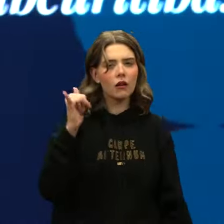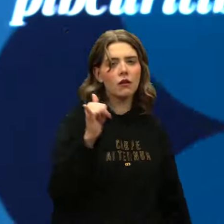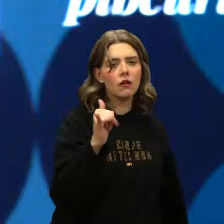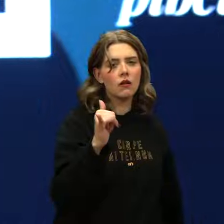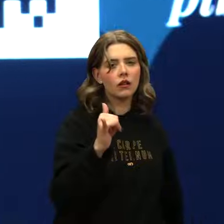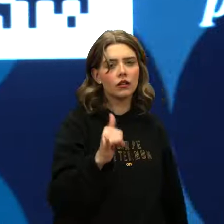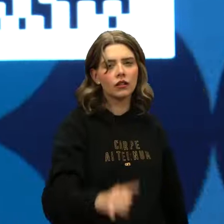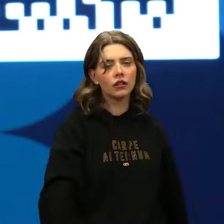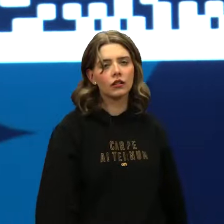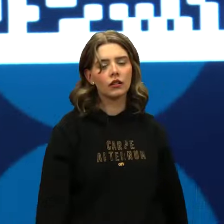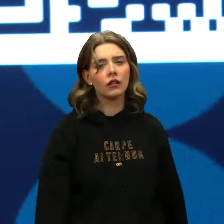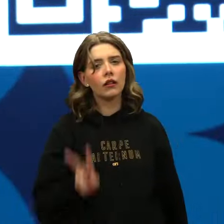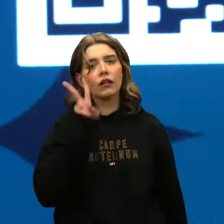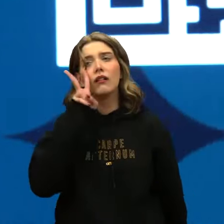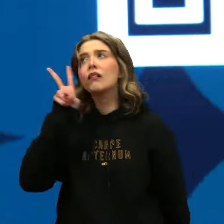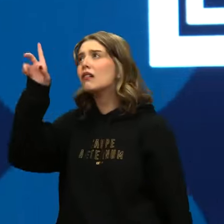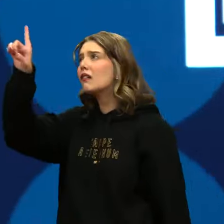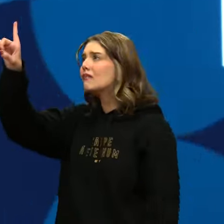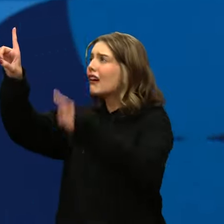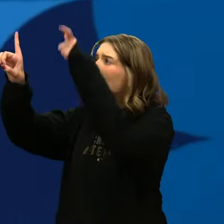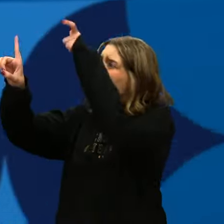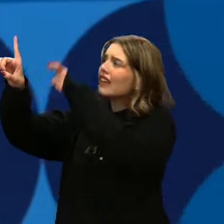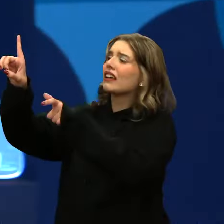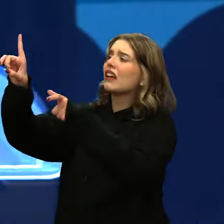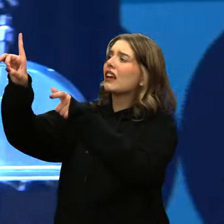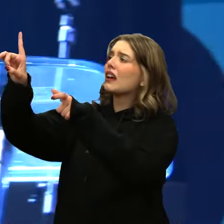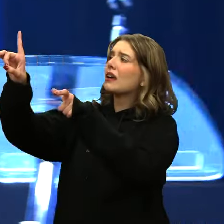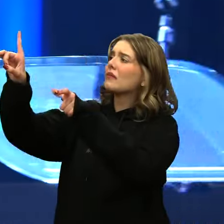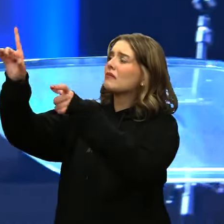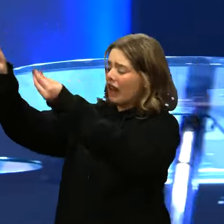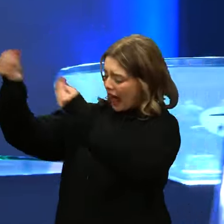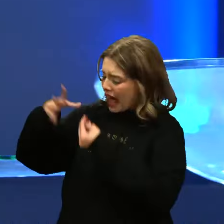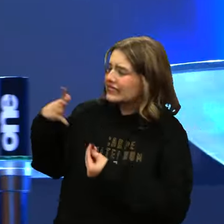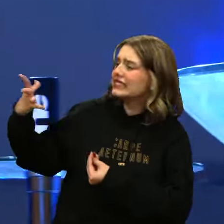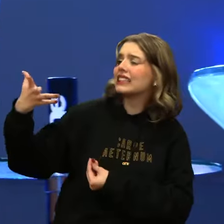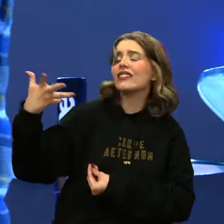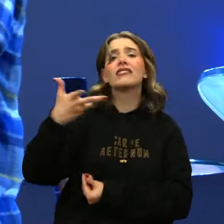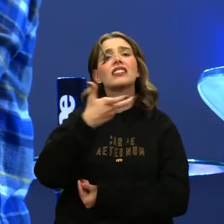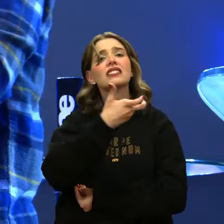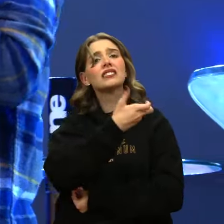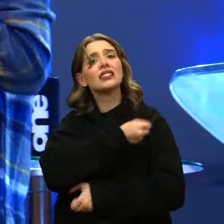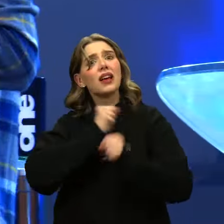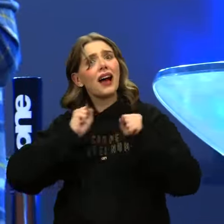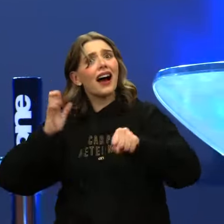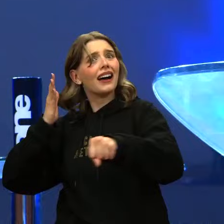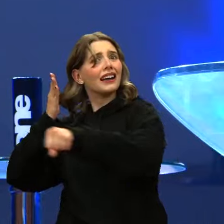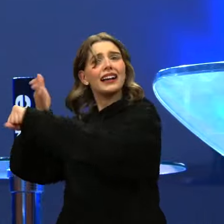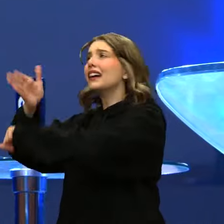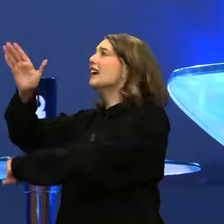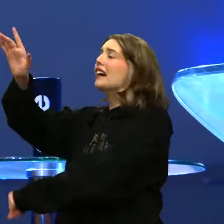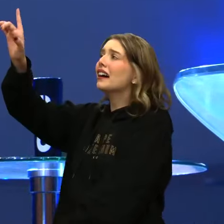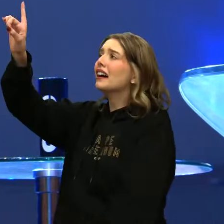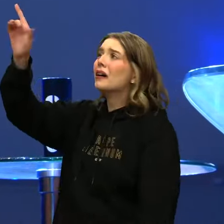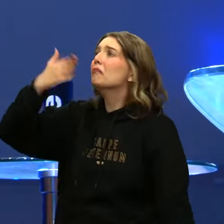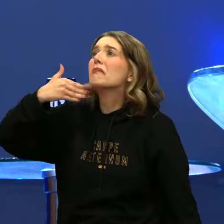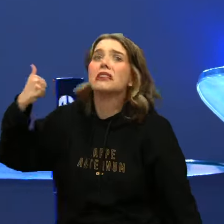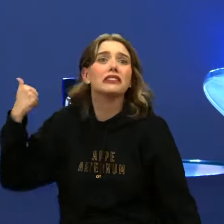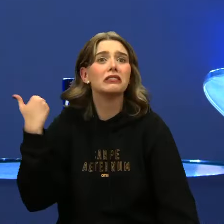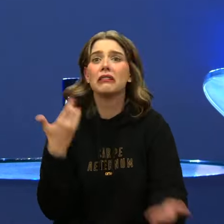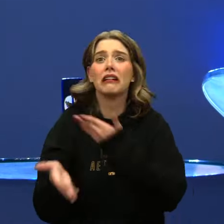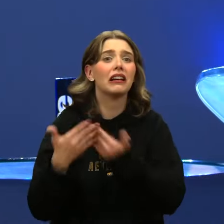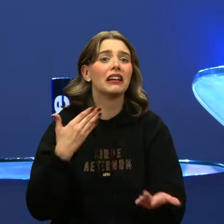meu caráter. Olhe para a salvação que eu dei. Você tem acesso ao trono da graça. Você pode pedir quando quiser. Você